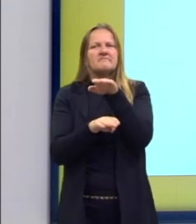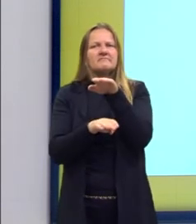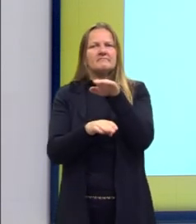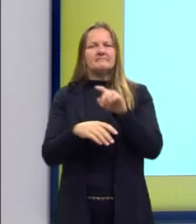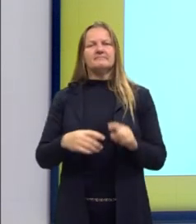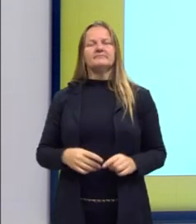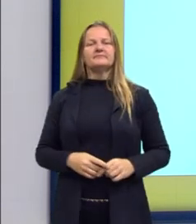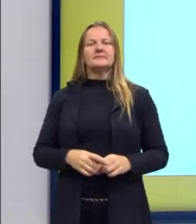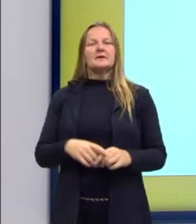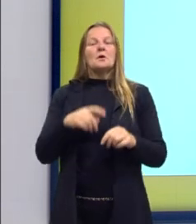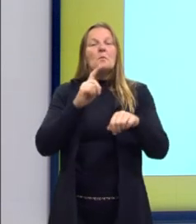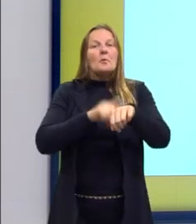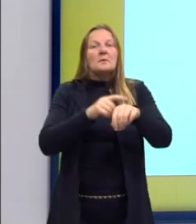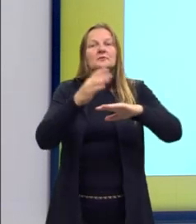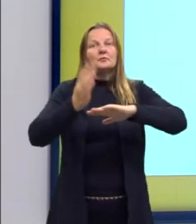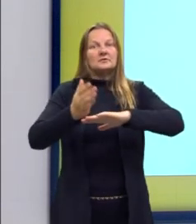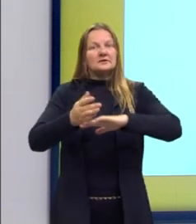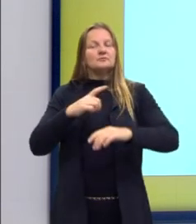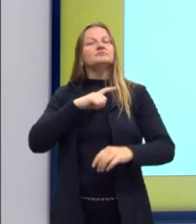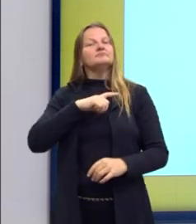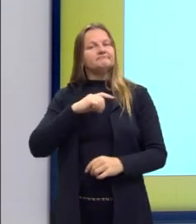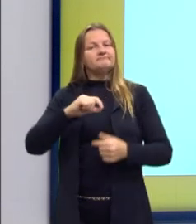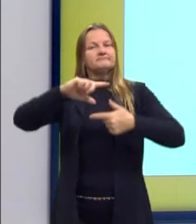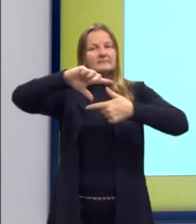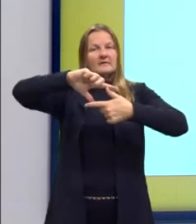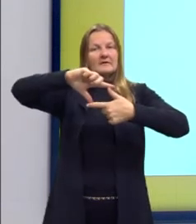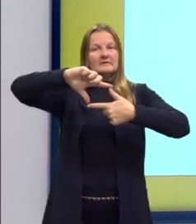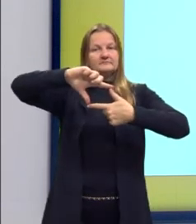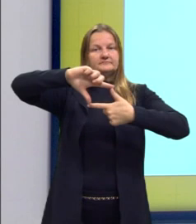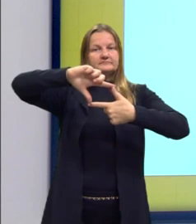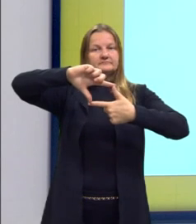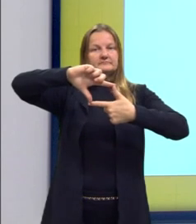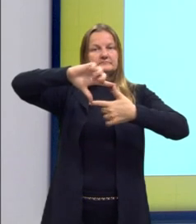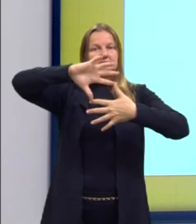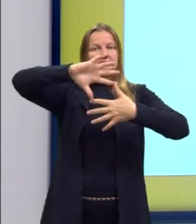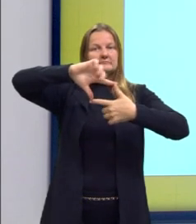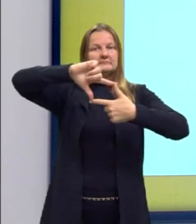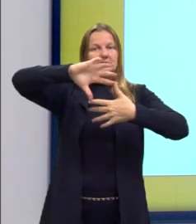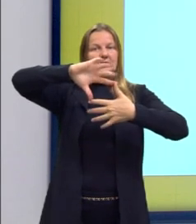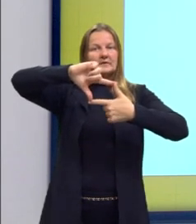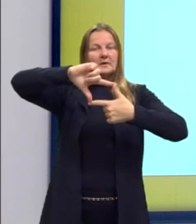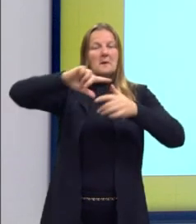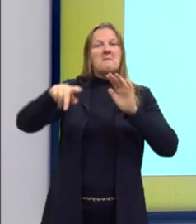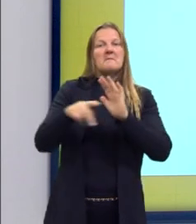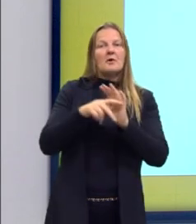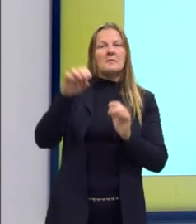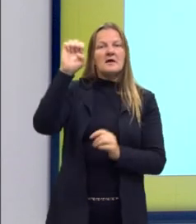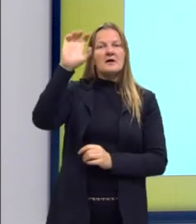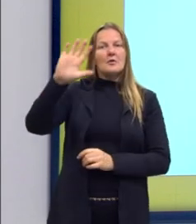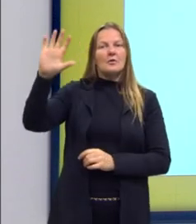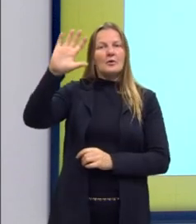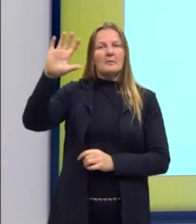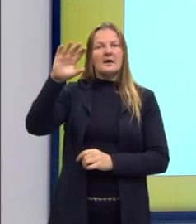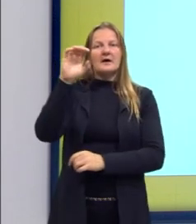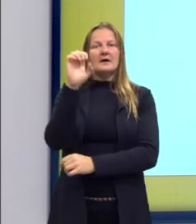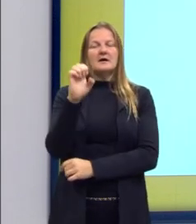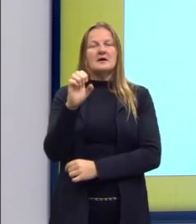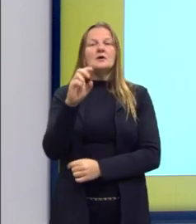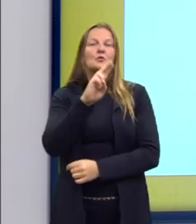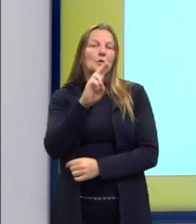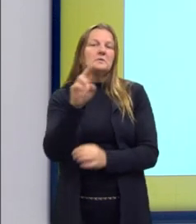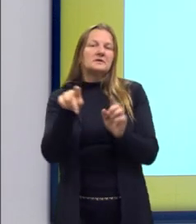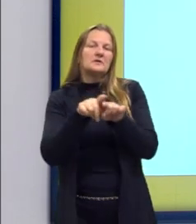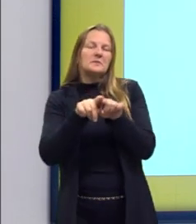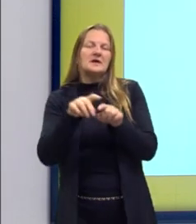e no período moderno então vai se ter sete nos entrismo europeu que a gente chama de eurocentrismo